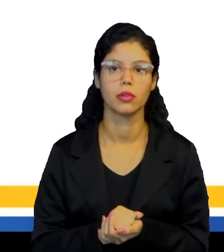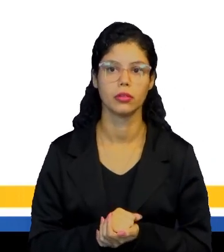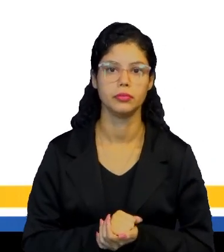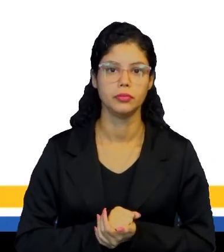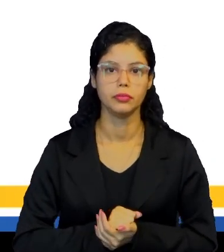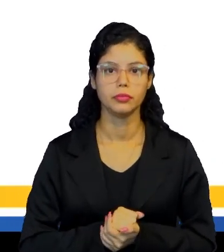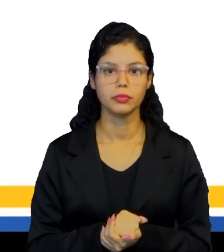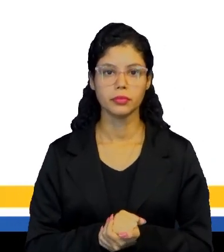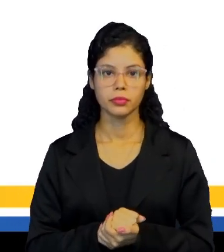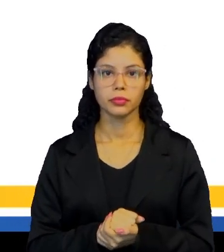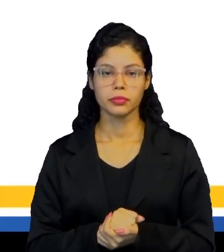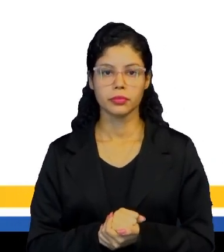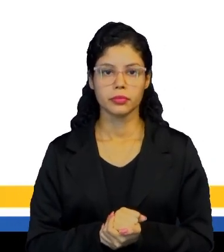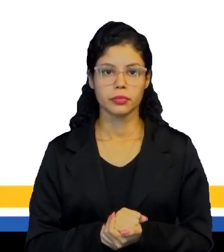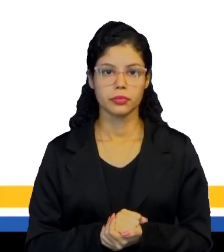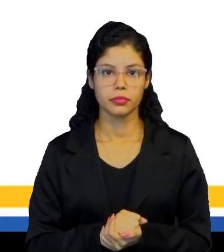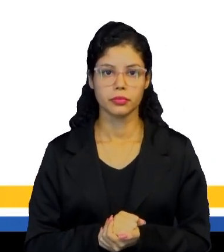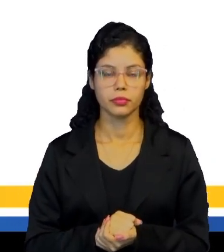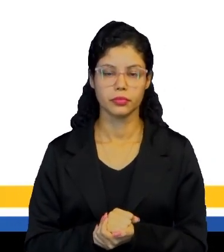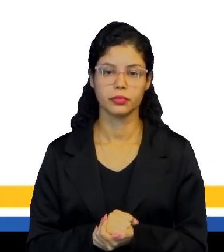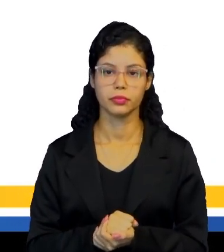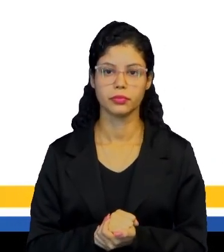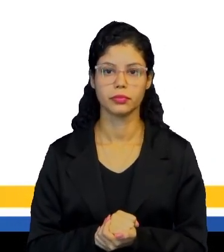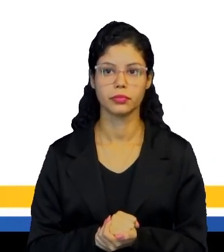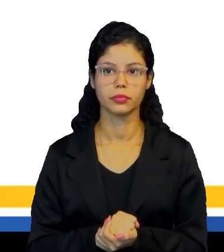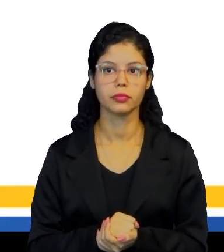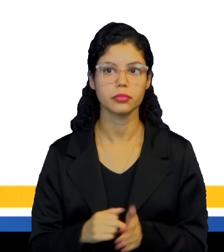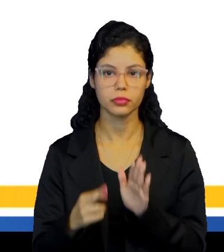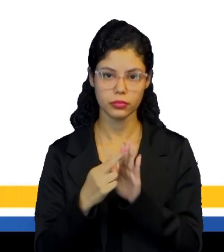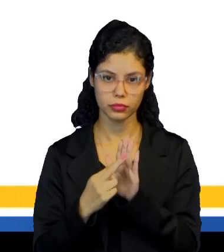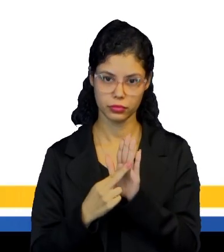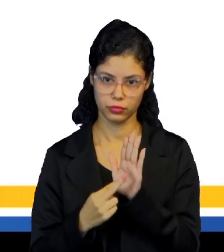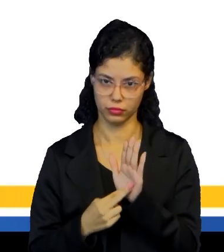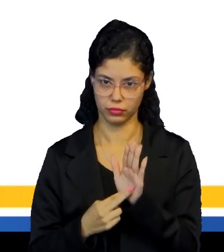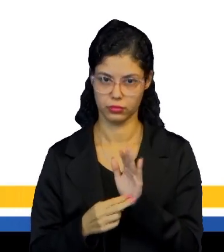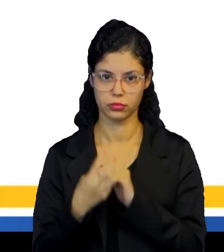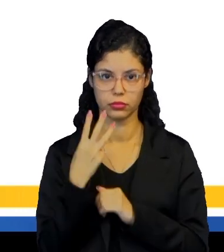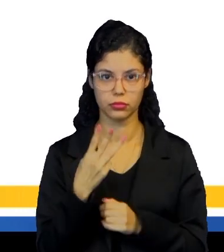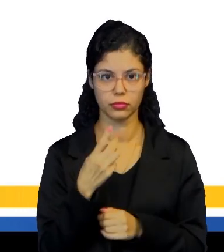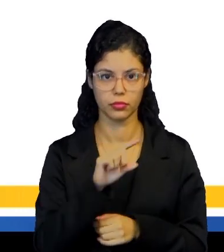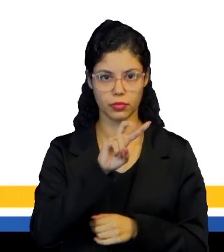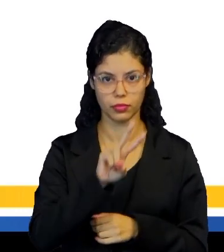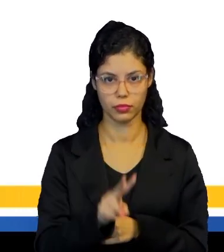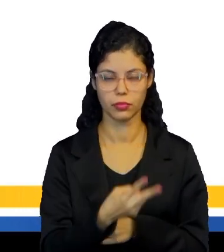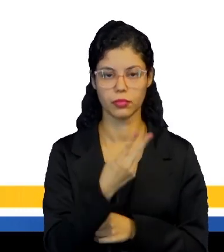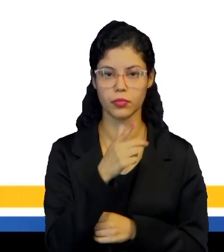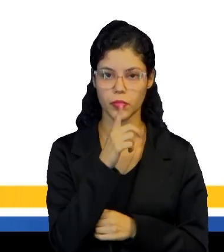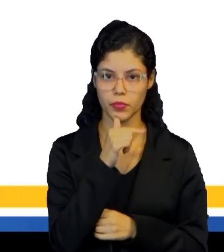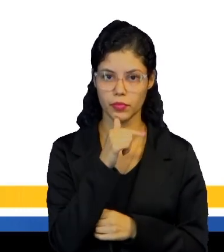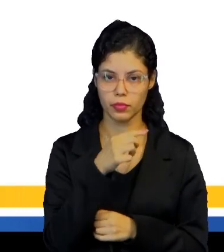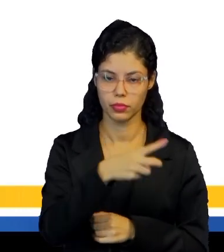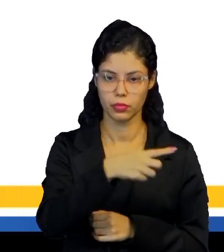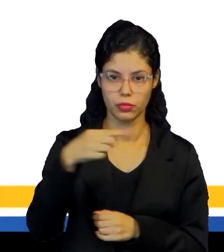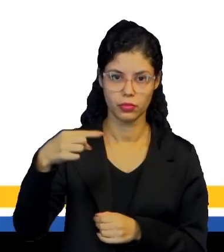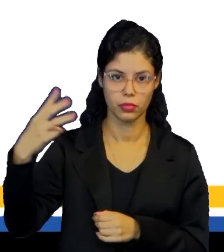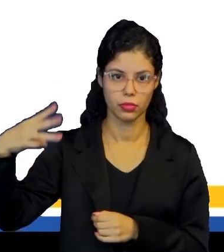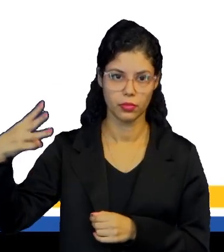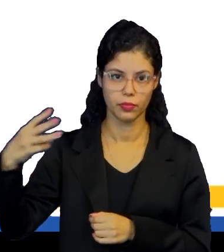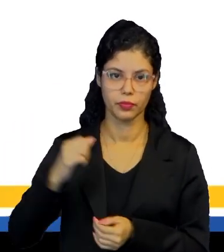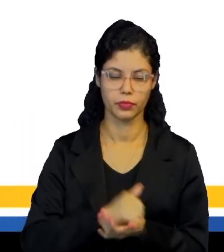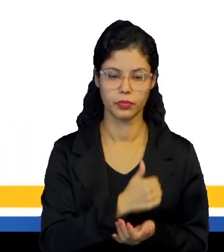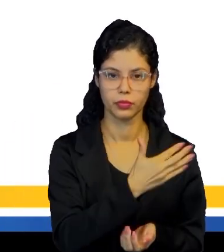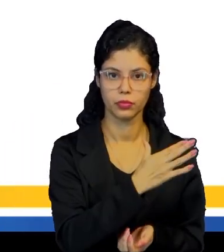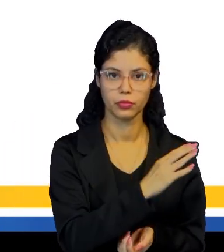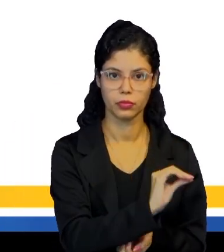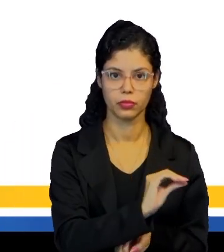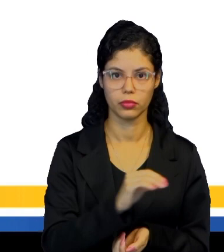bom então vamos lá é uma regra de 32 mil vai para três horas e